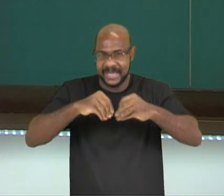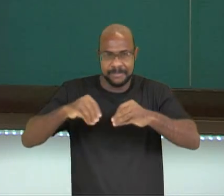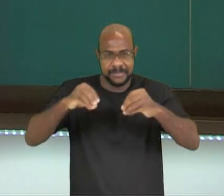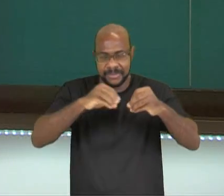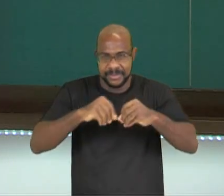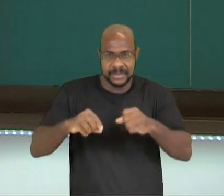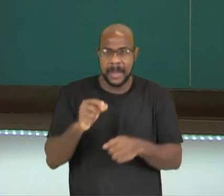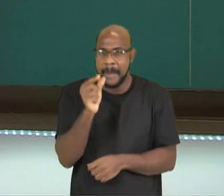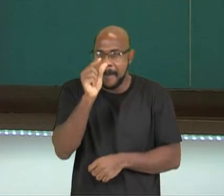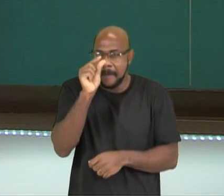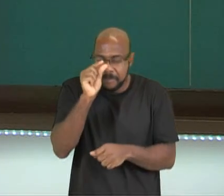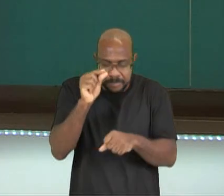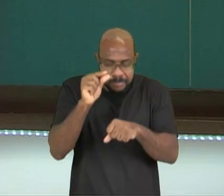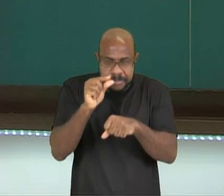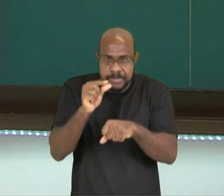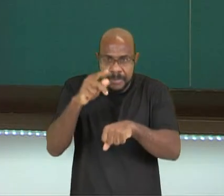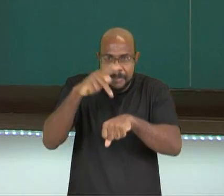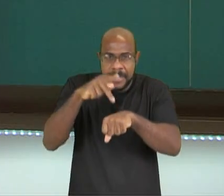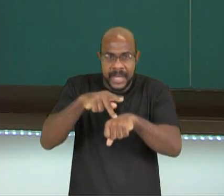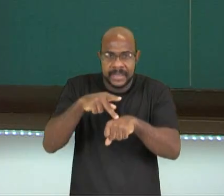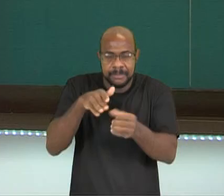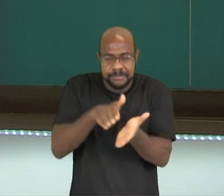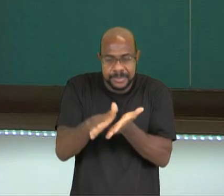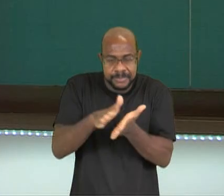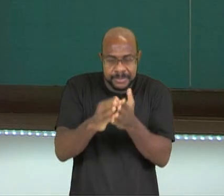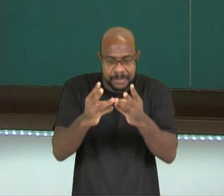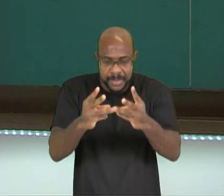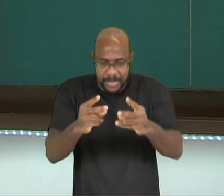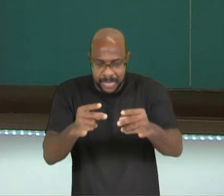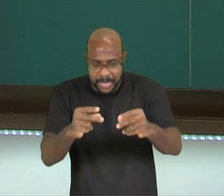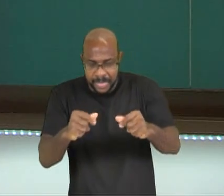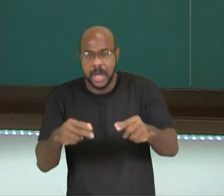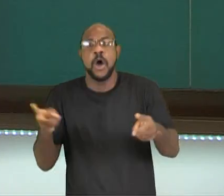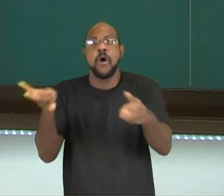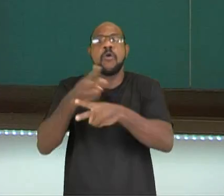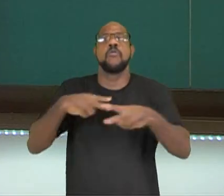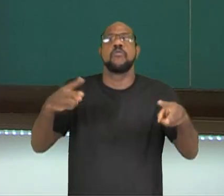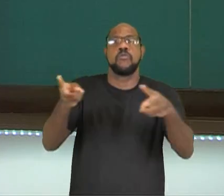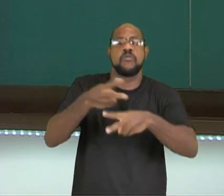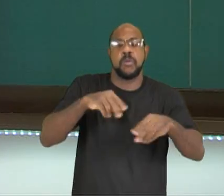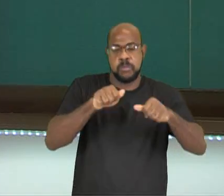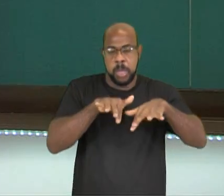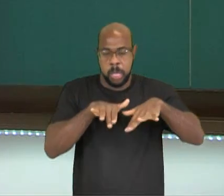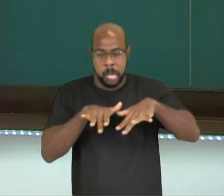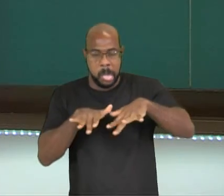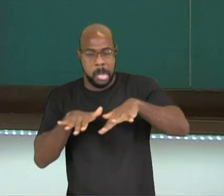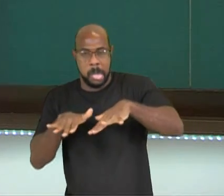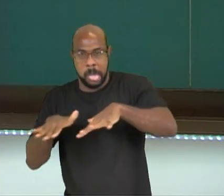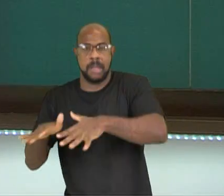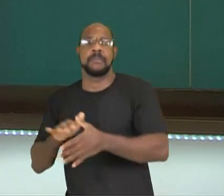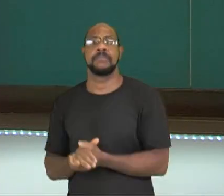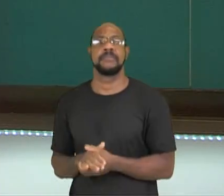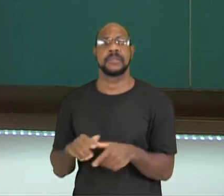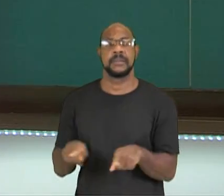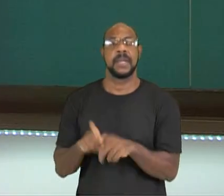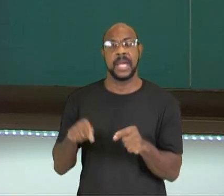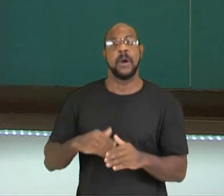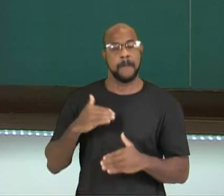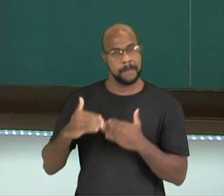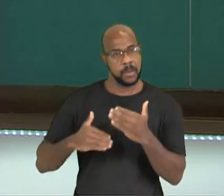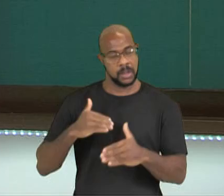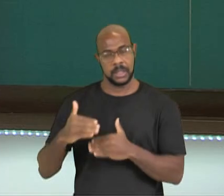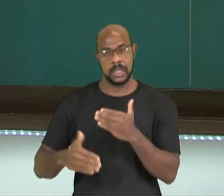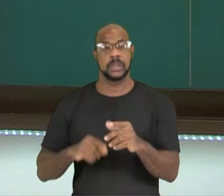pedaços de rocha que foi desgastada, e vão transportar para outras áreas mais rebaixadas, certo? Então, esse é o processo